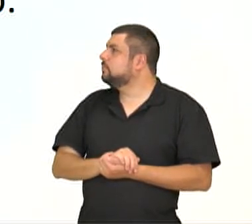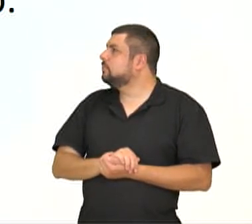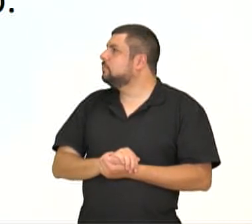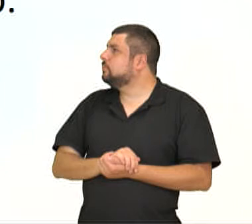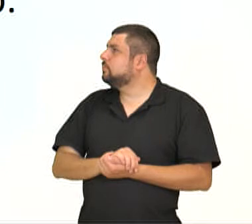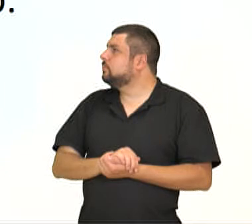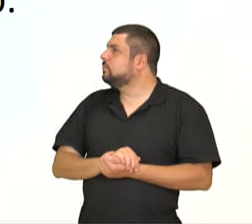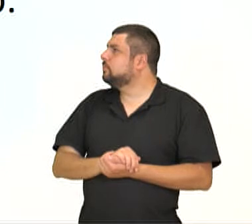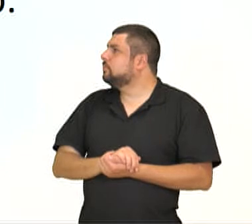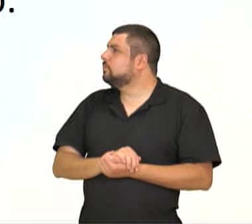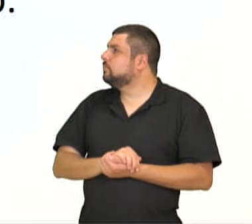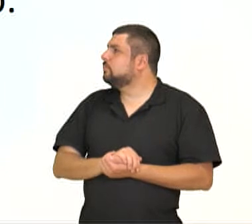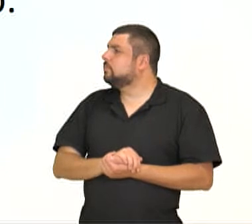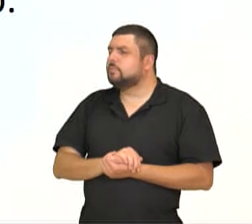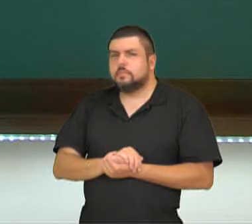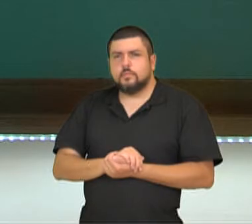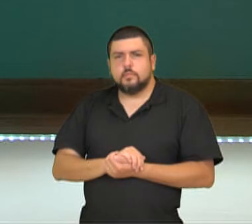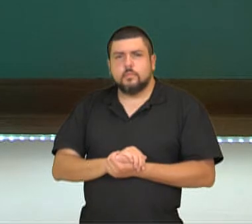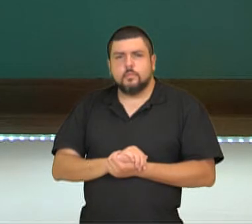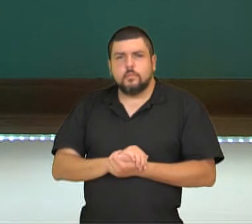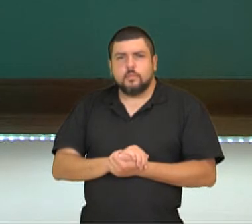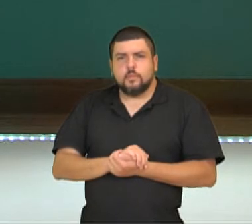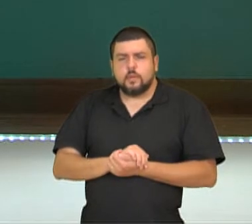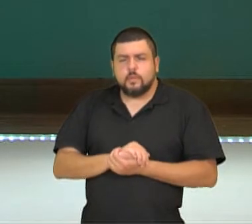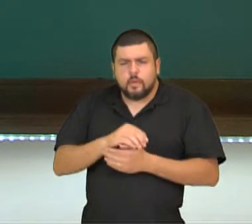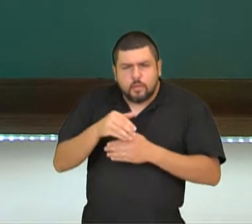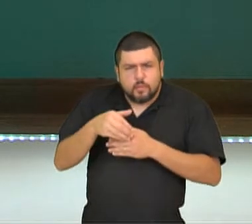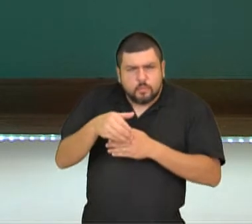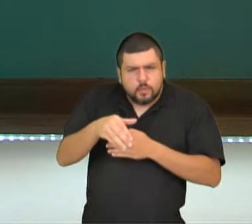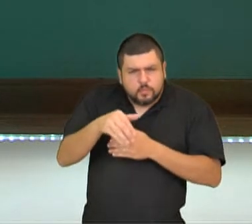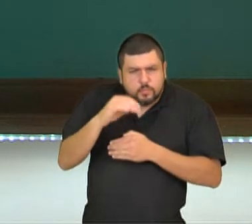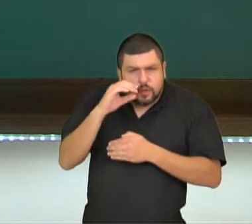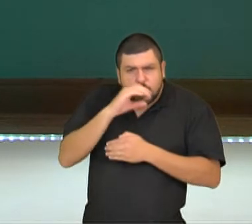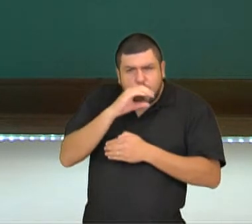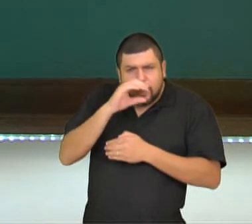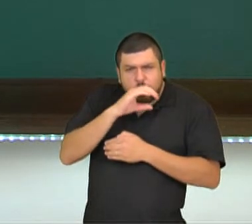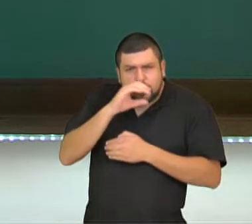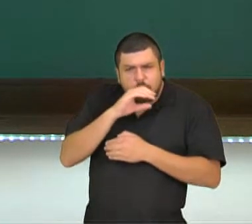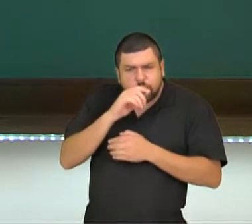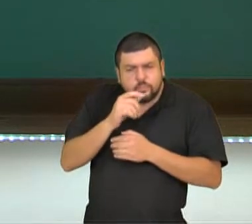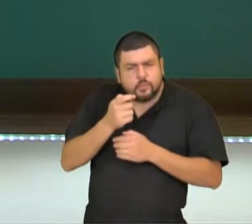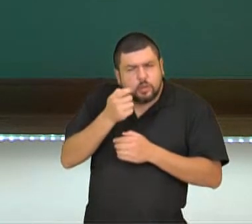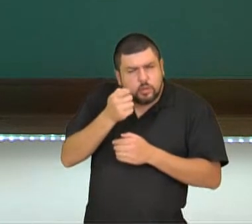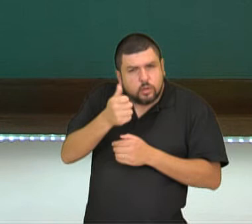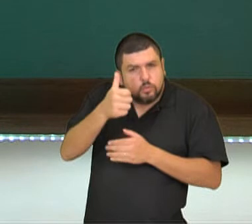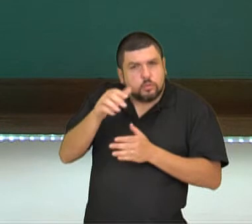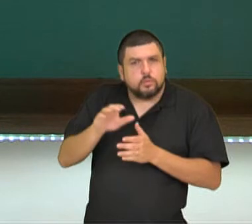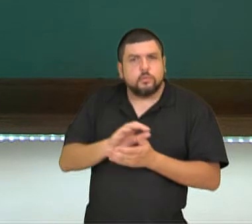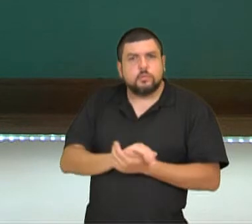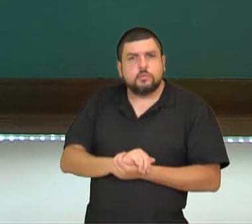pouco. Caminha um pouco mais, né? Mais rápido, já falta pouco.